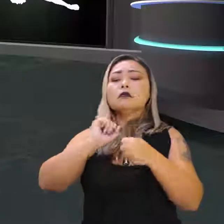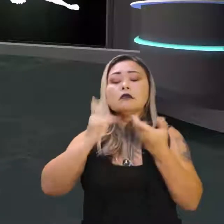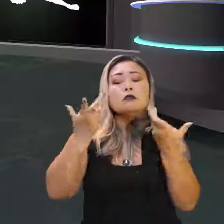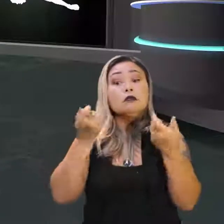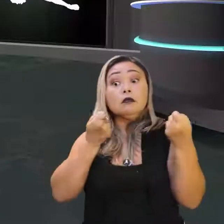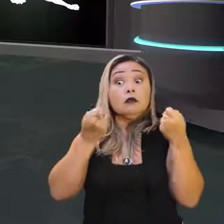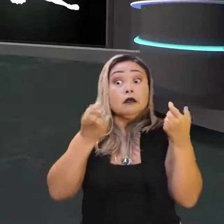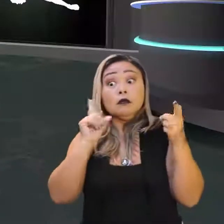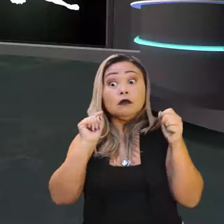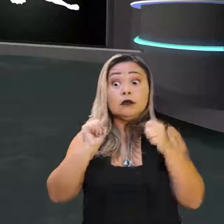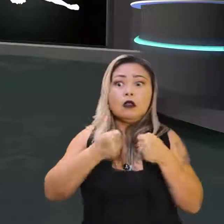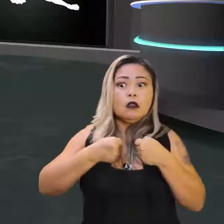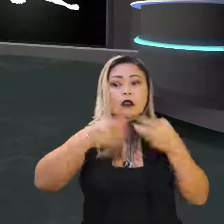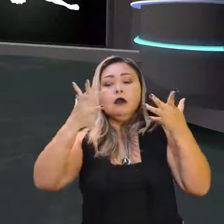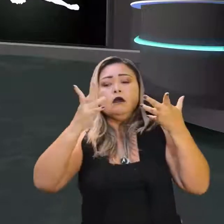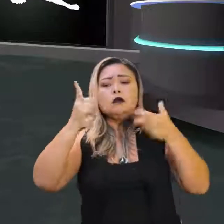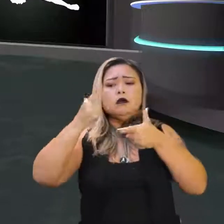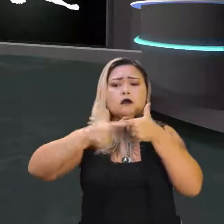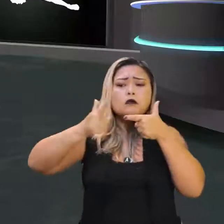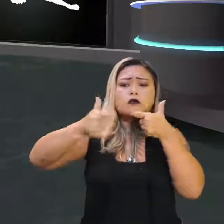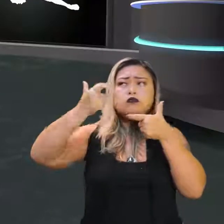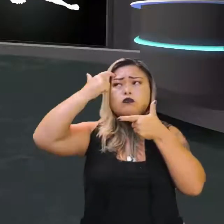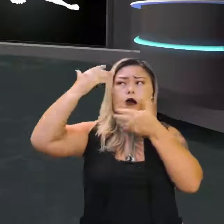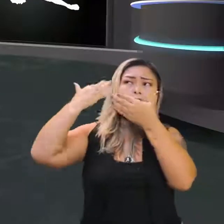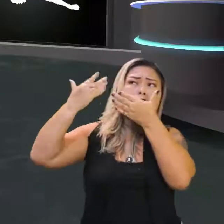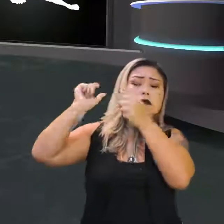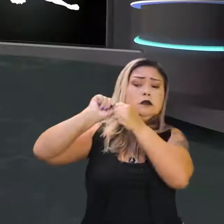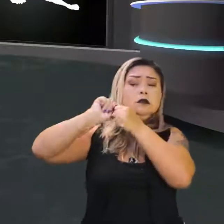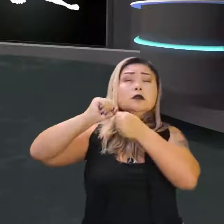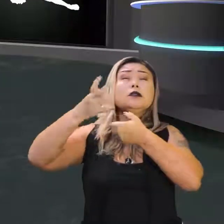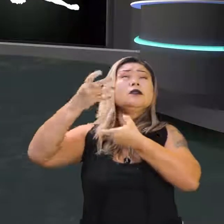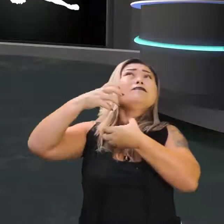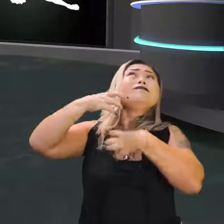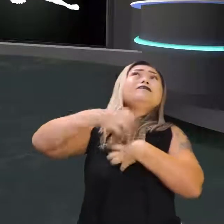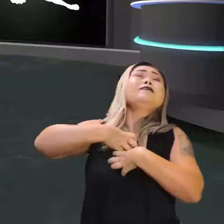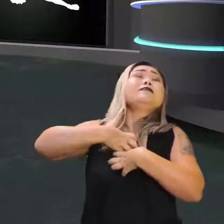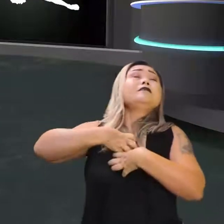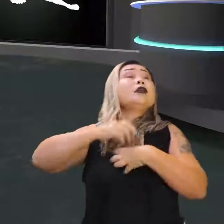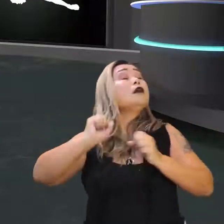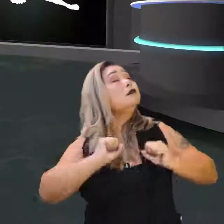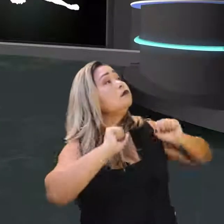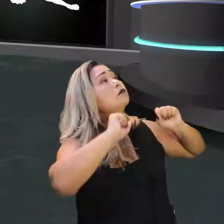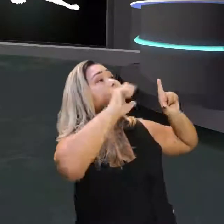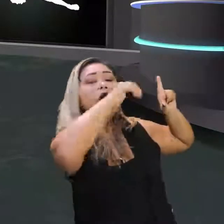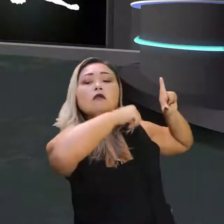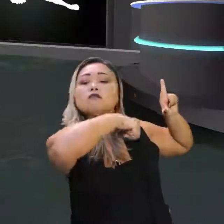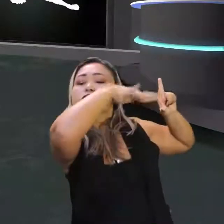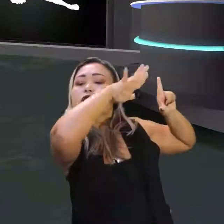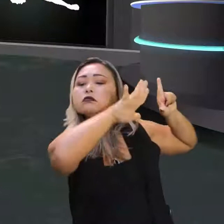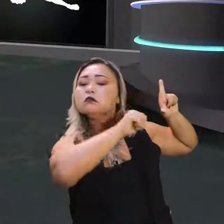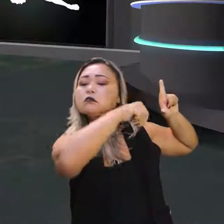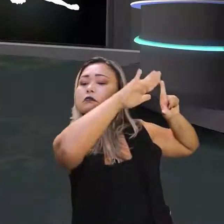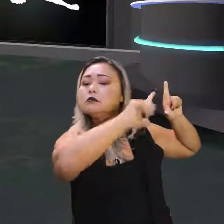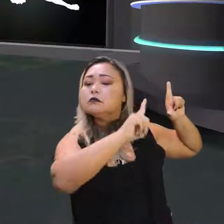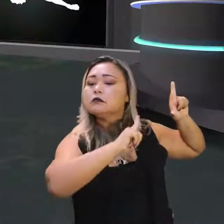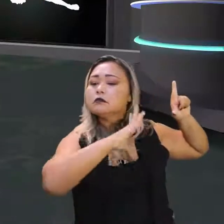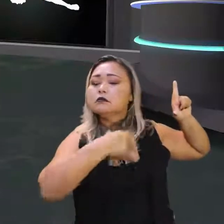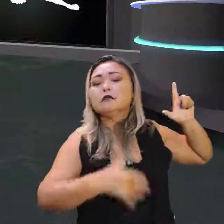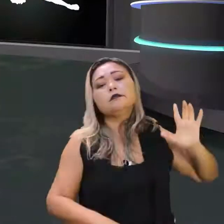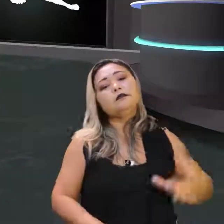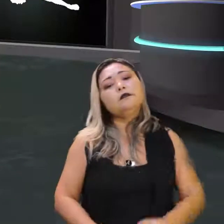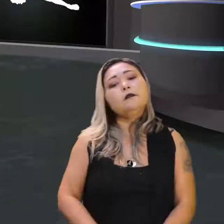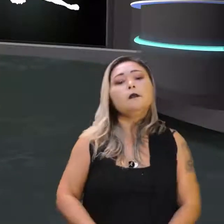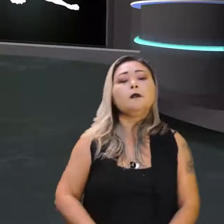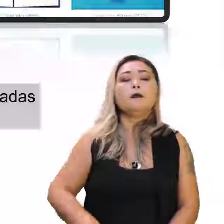controle. Isso, as dificuldades, os problemas psicológicos, tudo ele refletia ali na sua obra de arte.